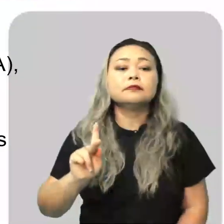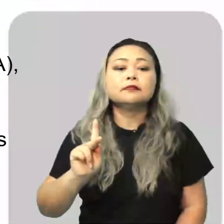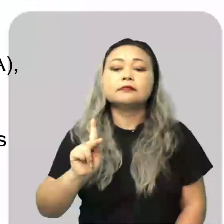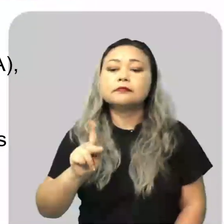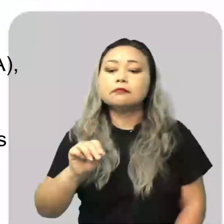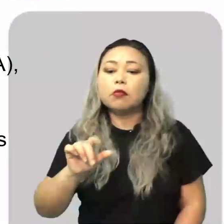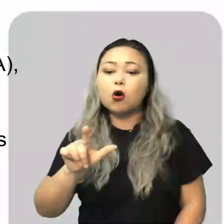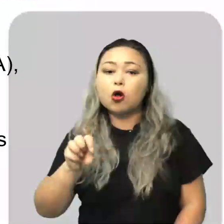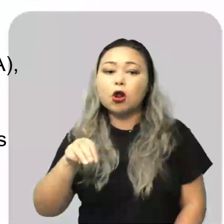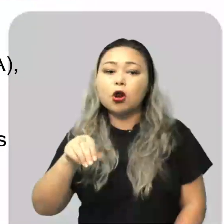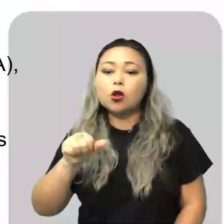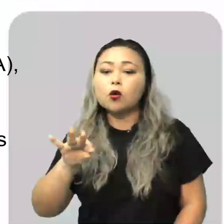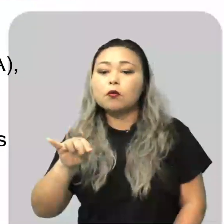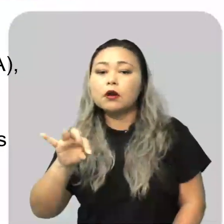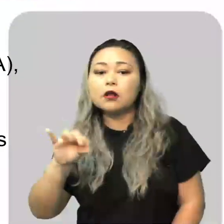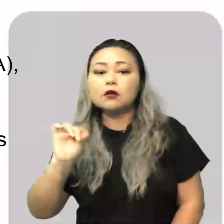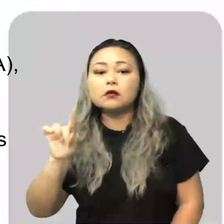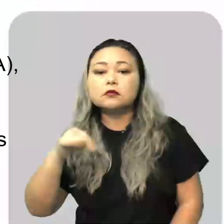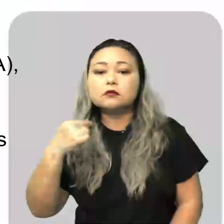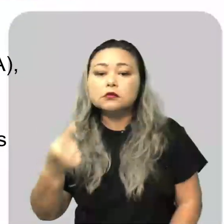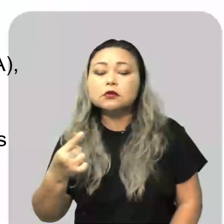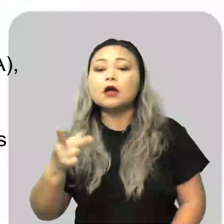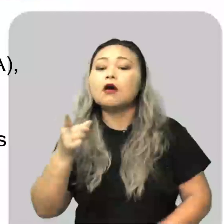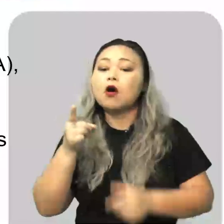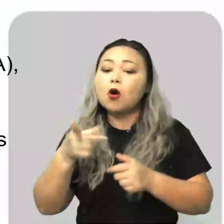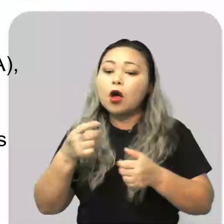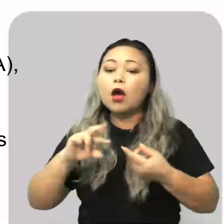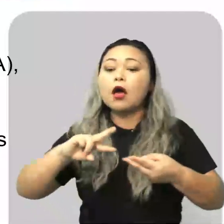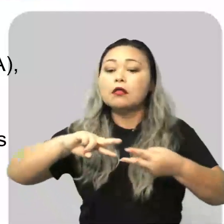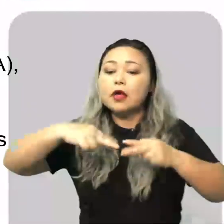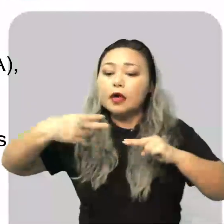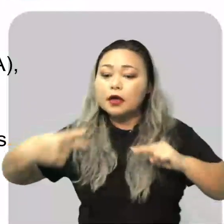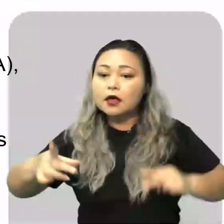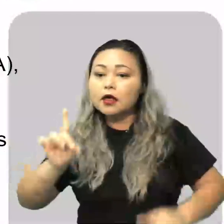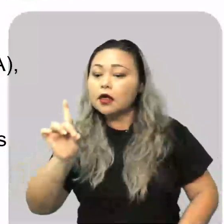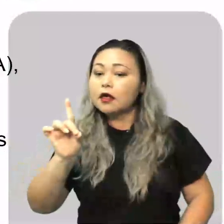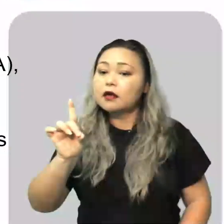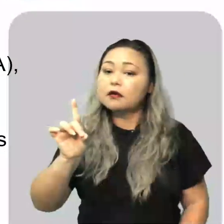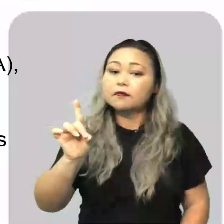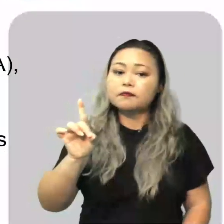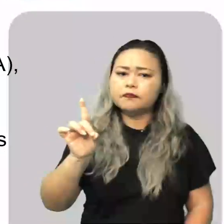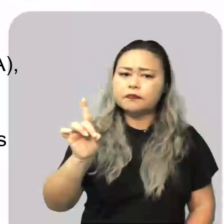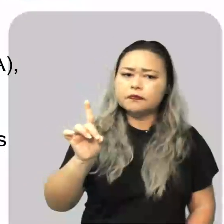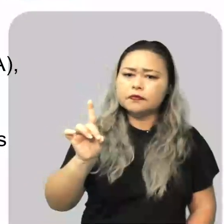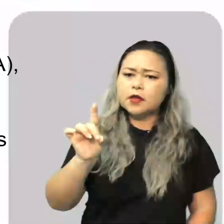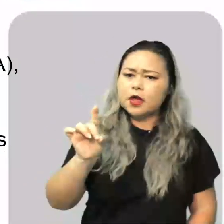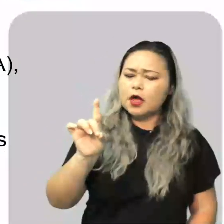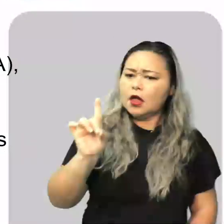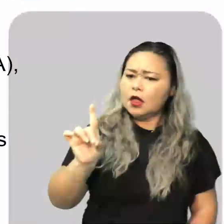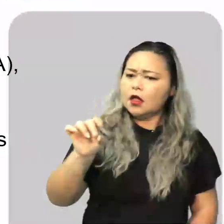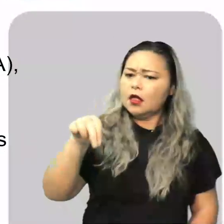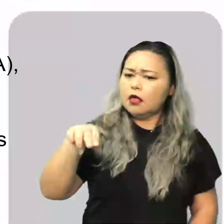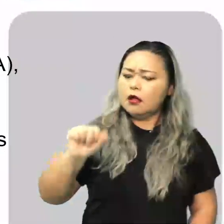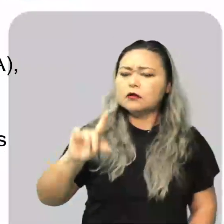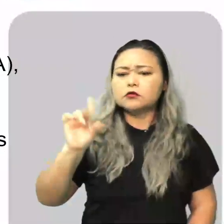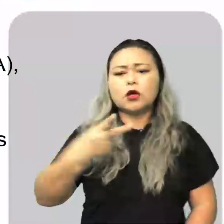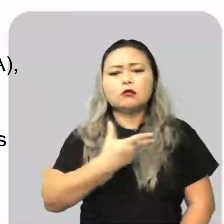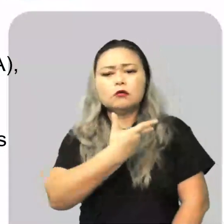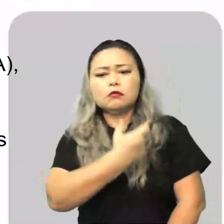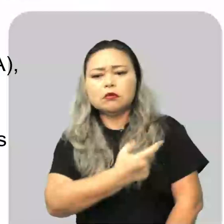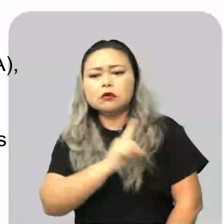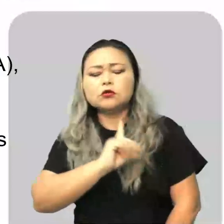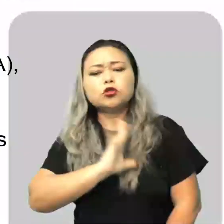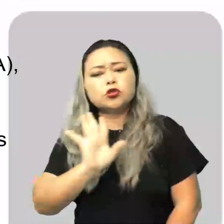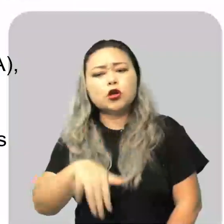Poliomielite, agente etiológico, poliovírus, também é um vírus de DNA, né? A gente sabe que a poliomielite já tem vacina, já é uma doença